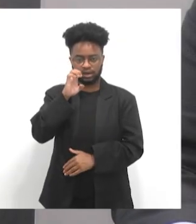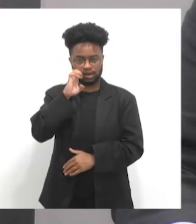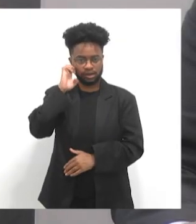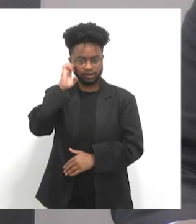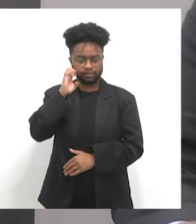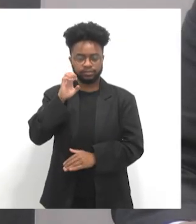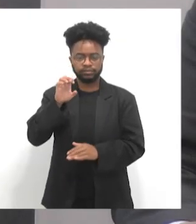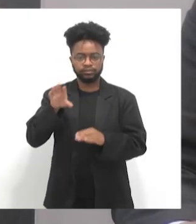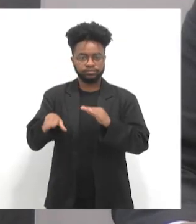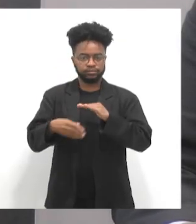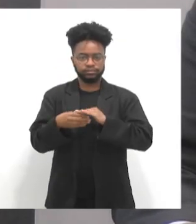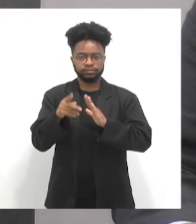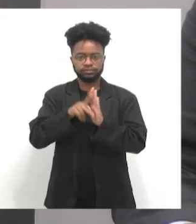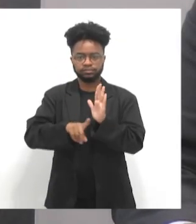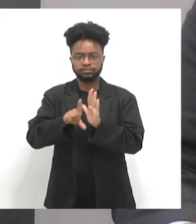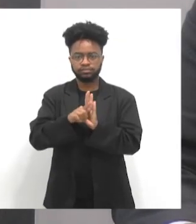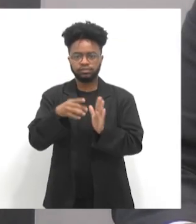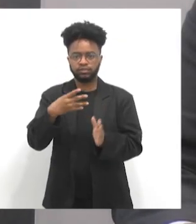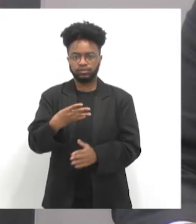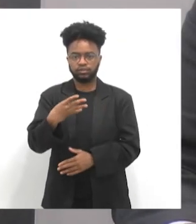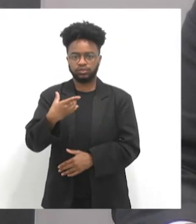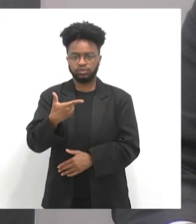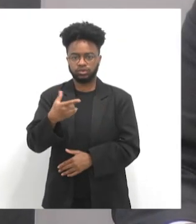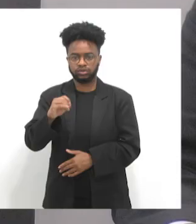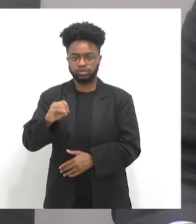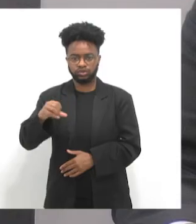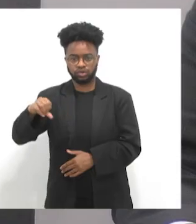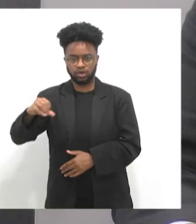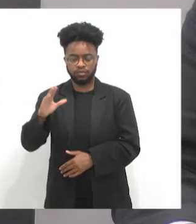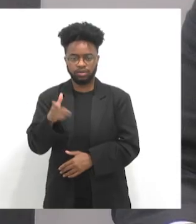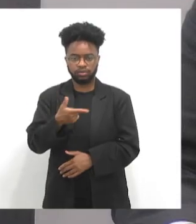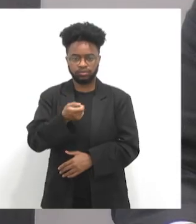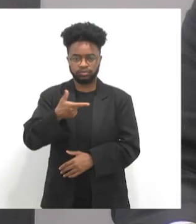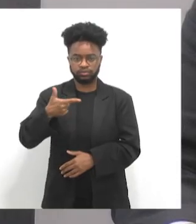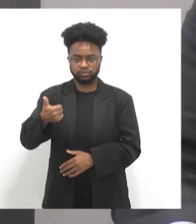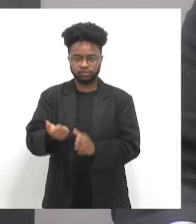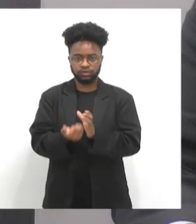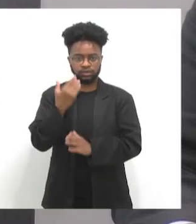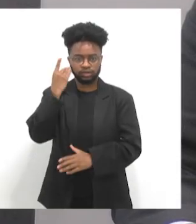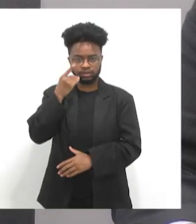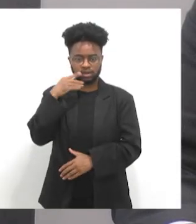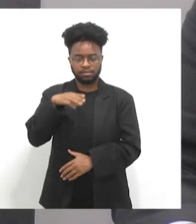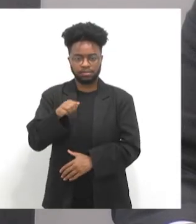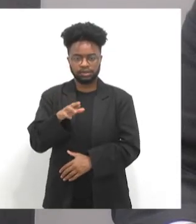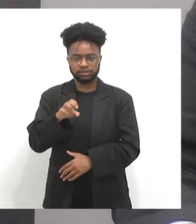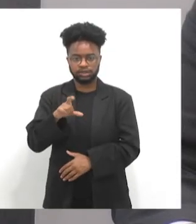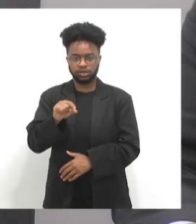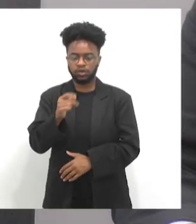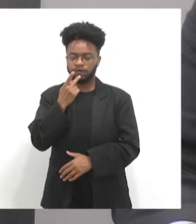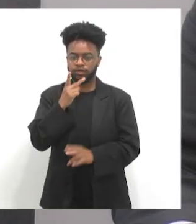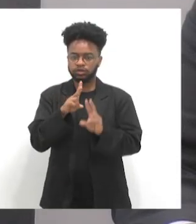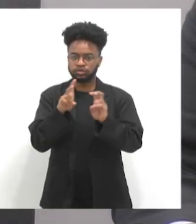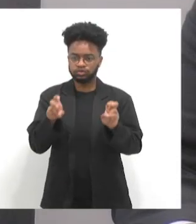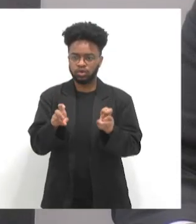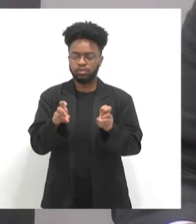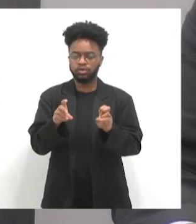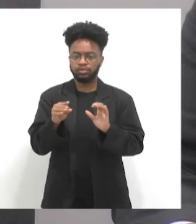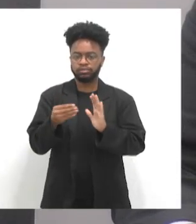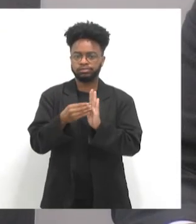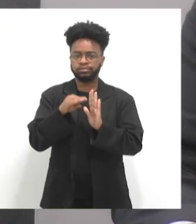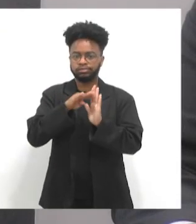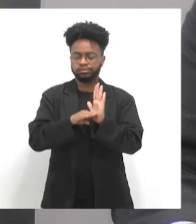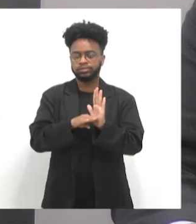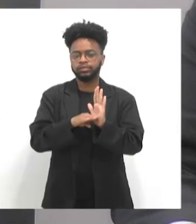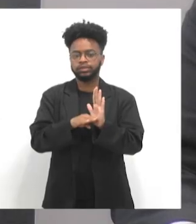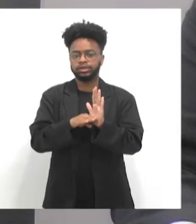emendas ao projeto de lei número 4.209, de 2021, de autoria do deputado Marcelo Dino, que dispõe sobre a implementação do programa